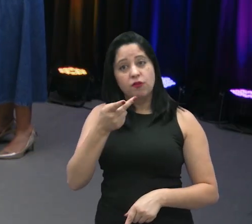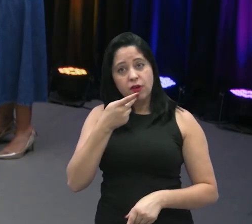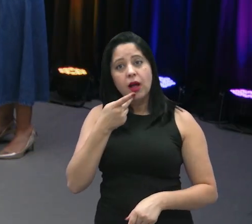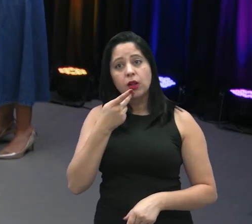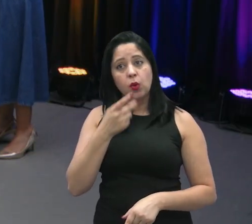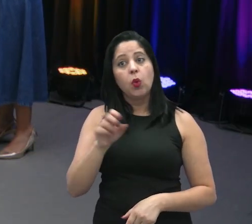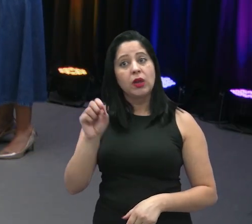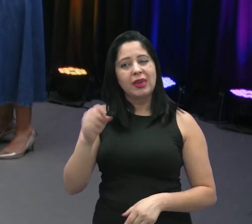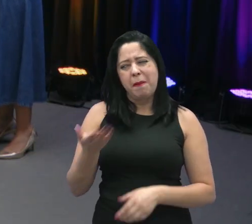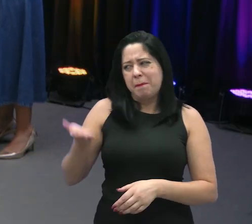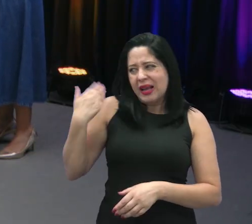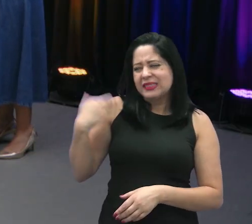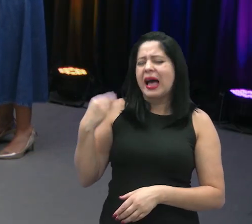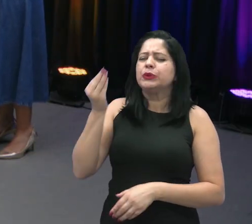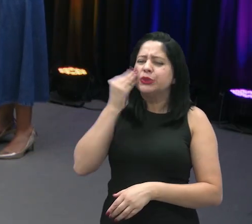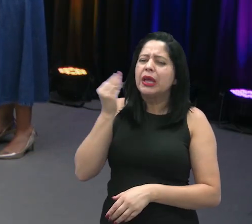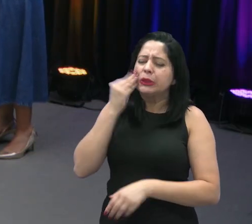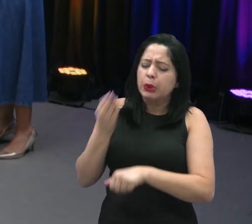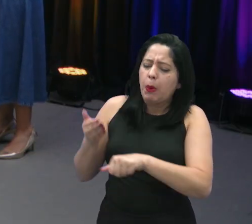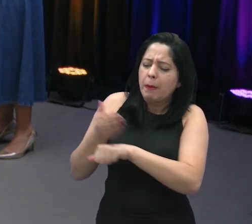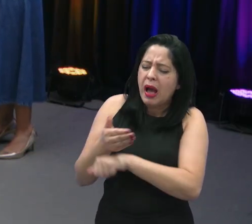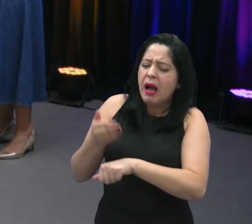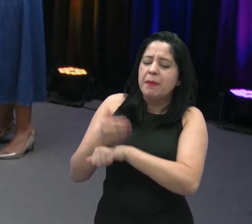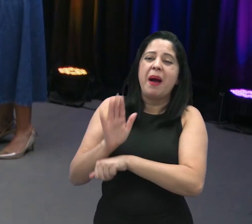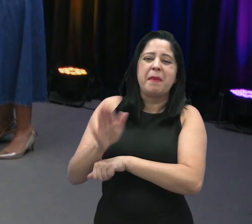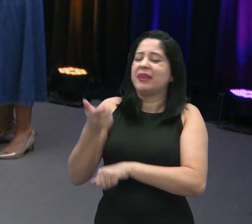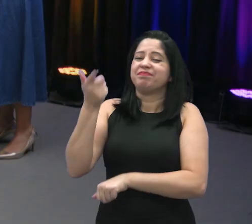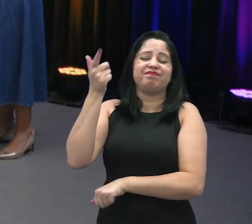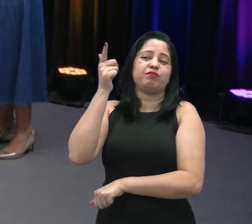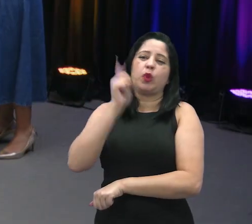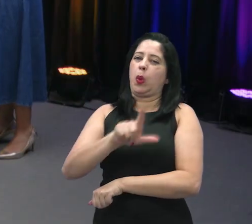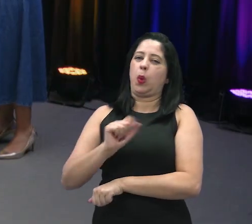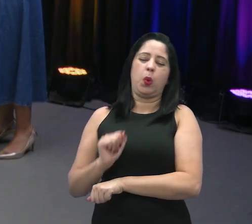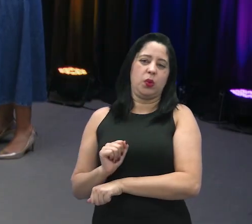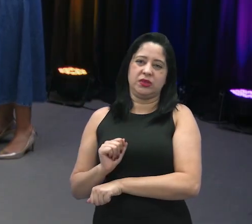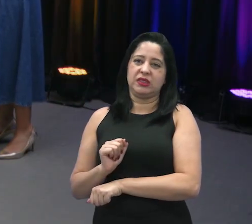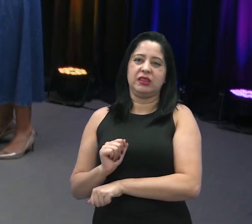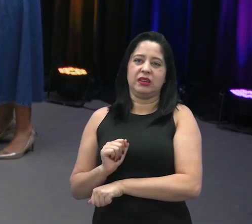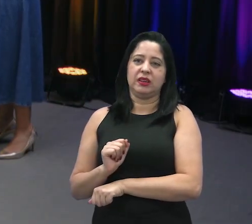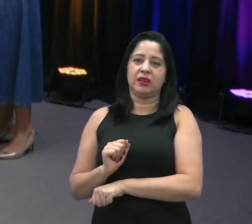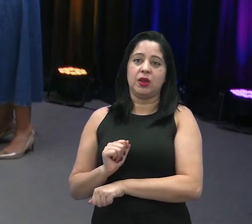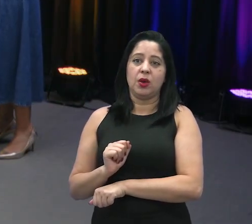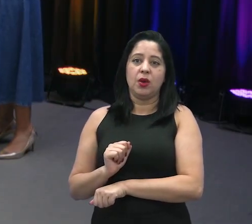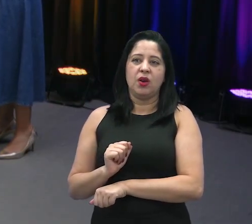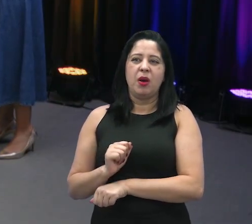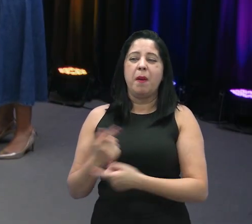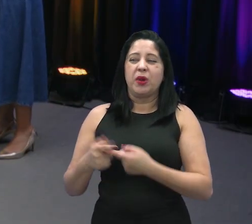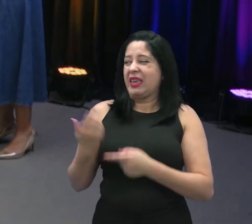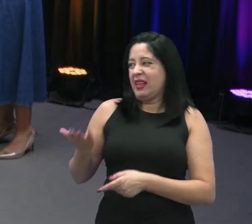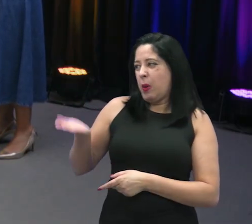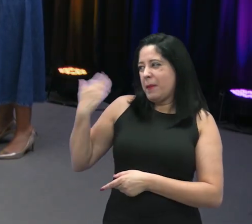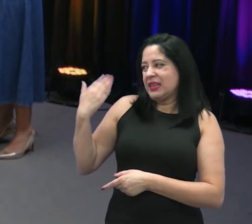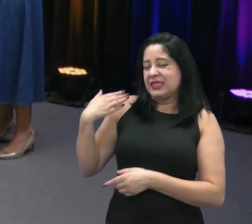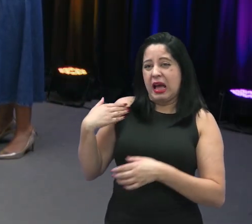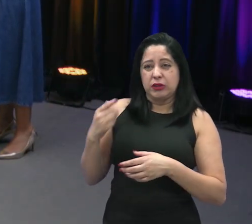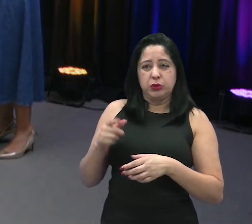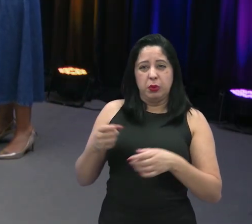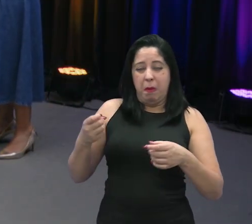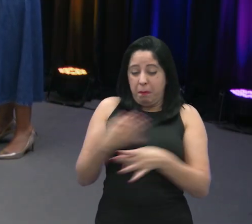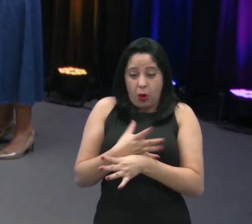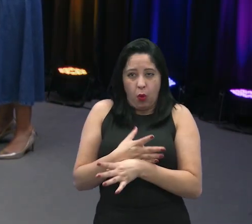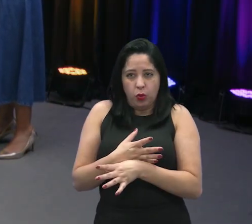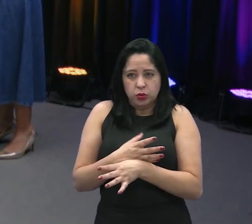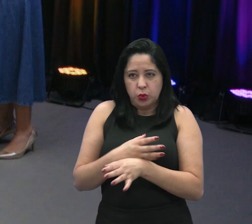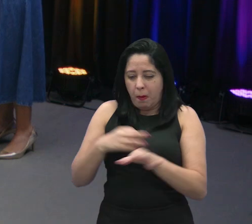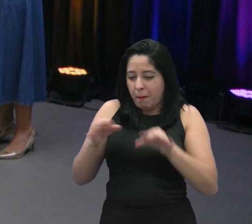que teve uma tentativa há um tempo atrás de fazer esse trabalho, né, de dança com inclusão, mas talvez você não estivesse